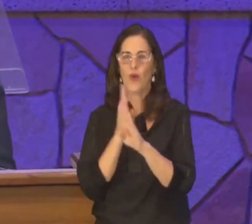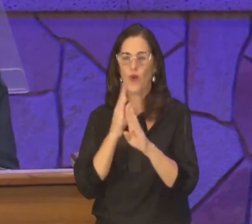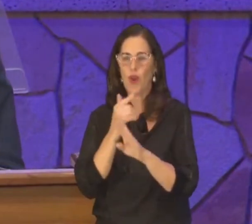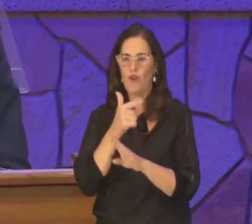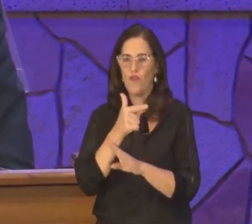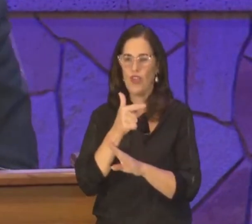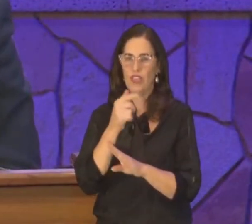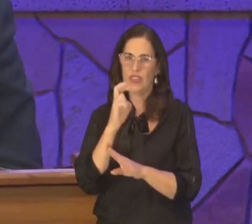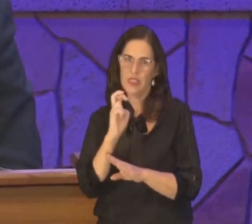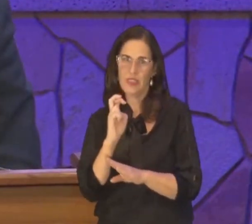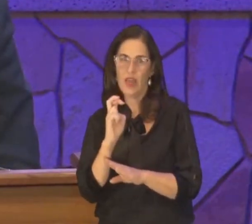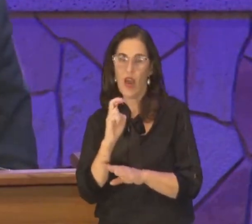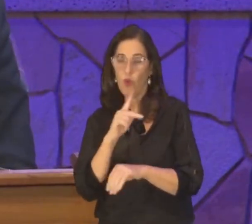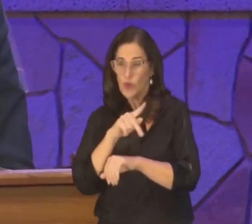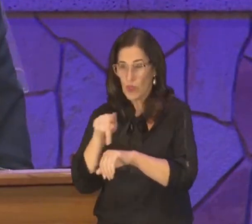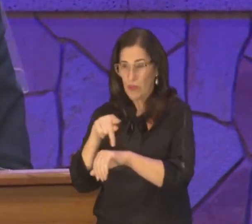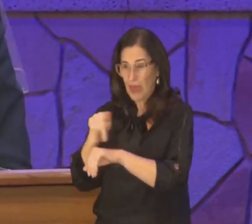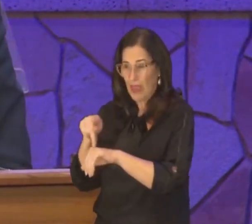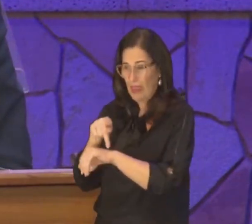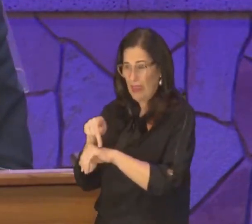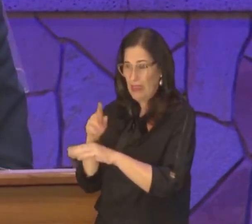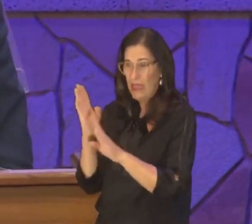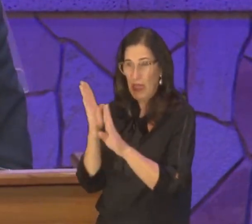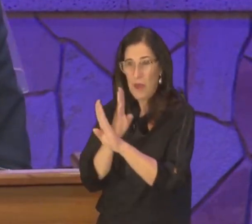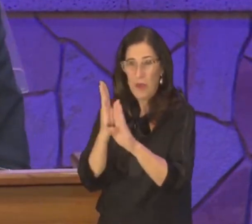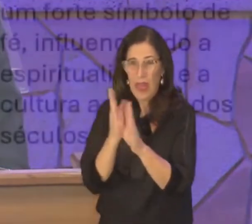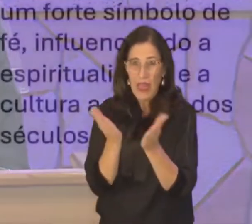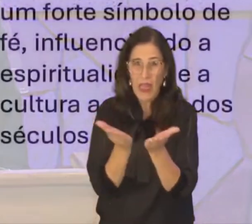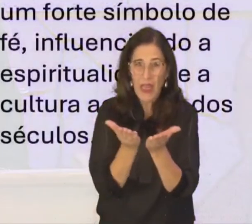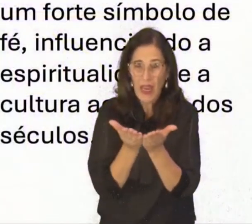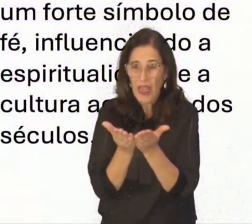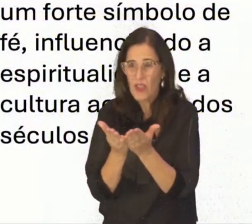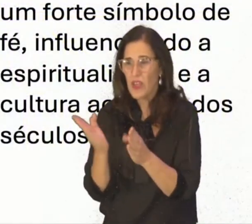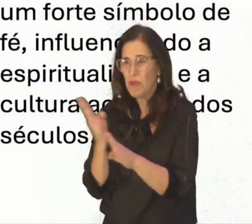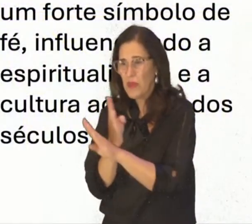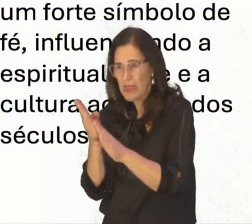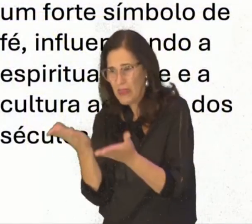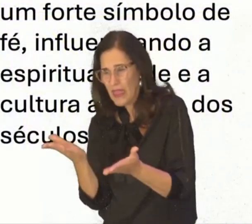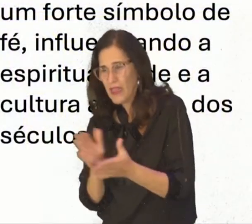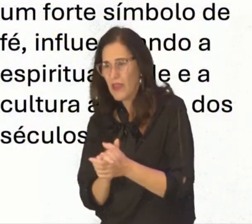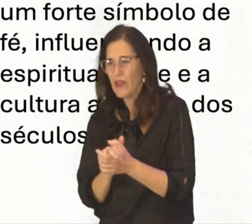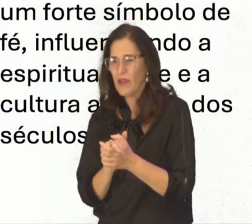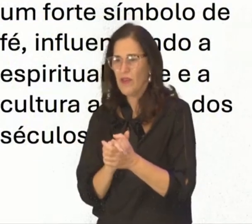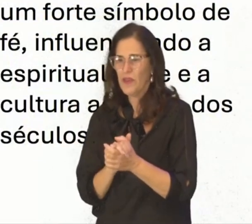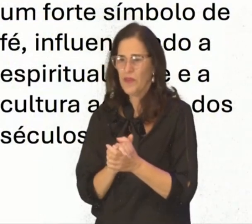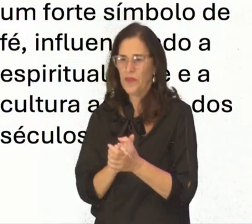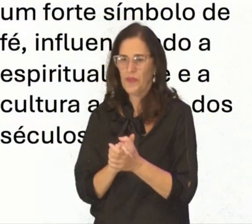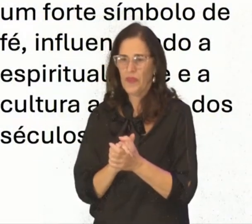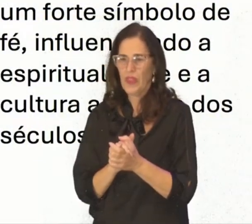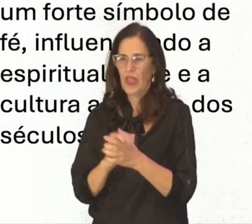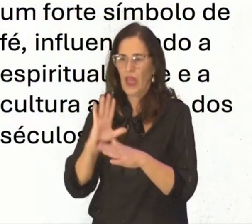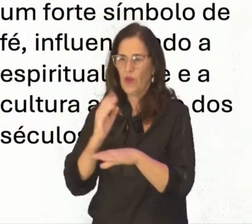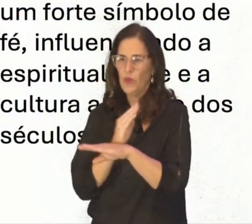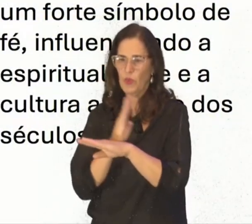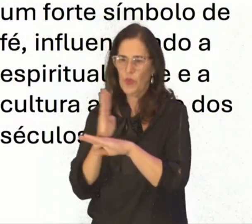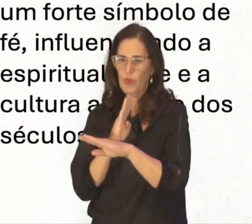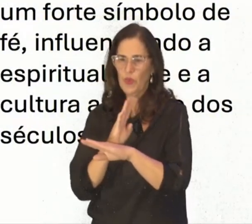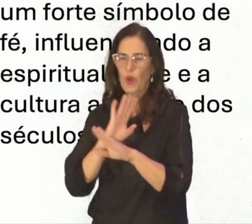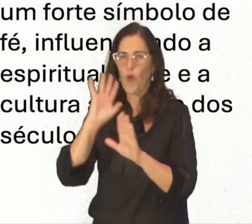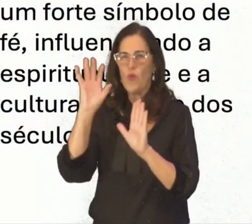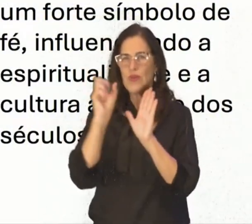alguns países que nós temos que perseguem cristãos, perseguem a fé, e nós temos aqui Esmirna como